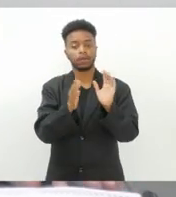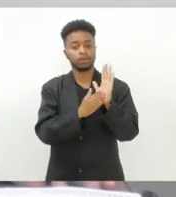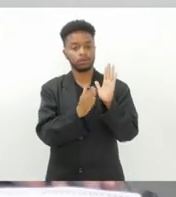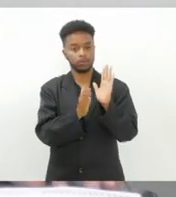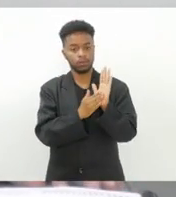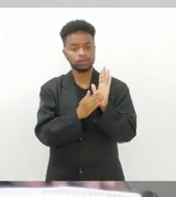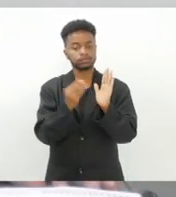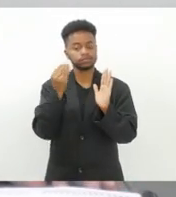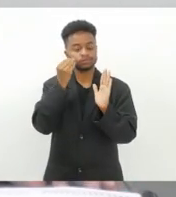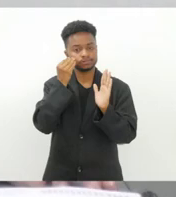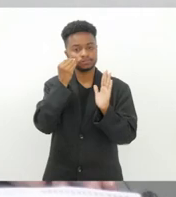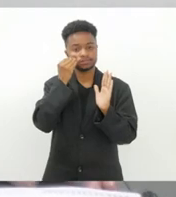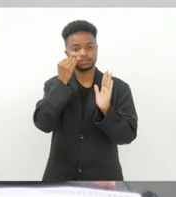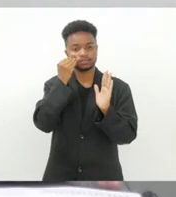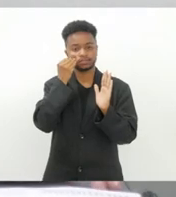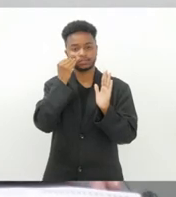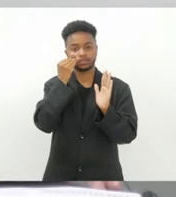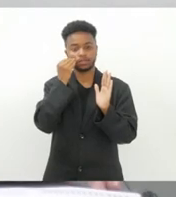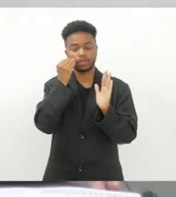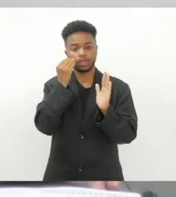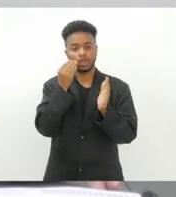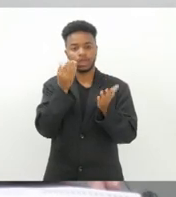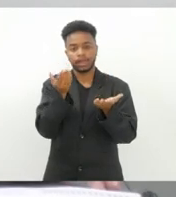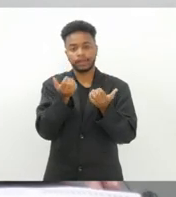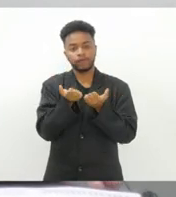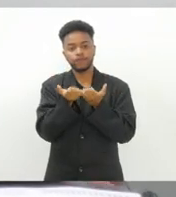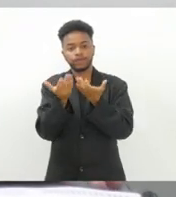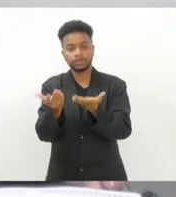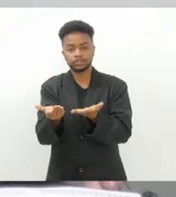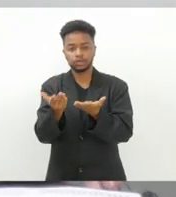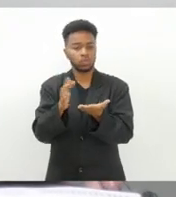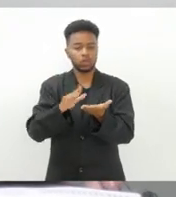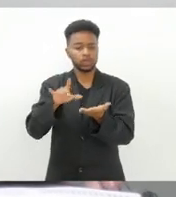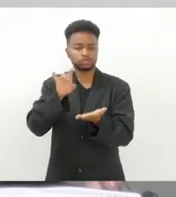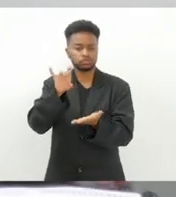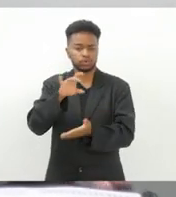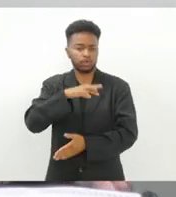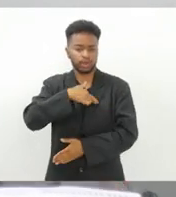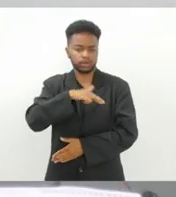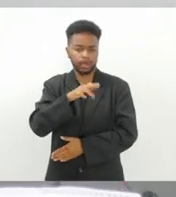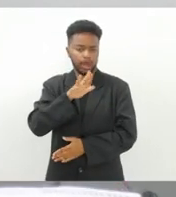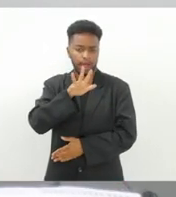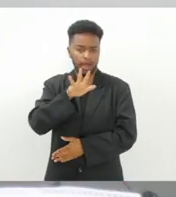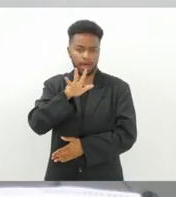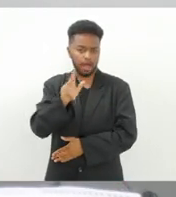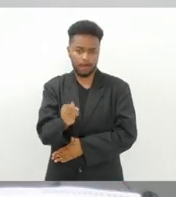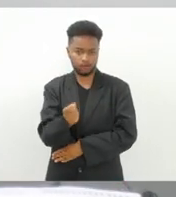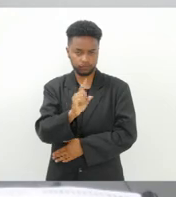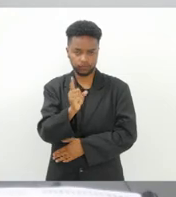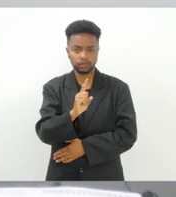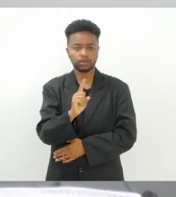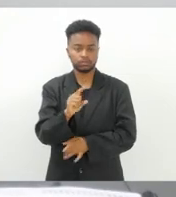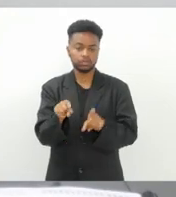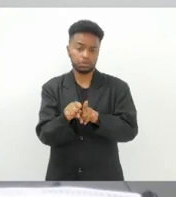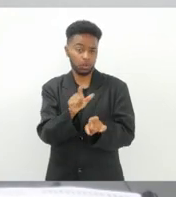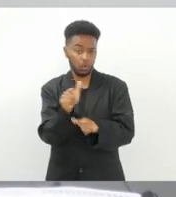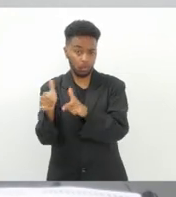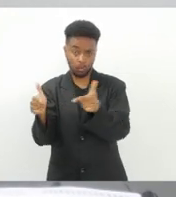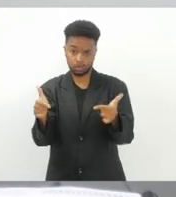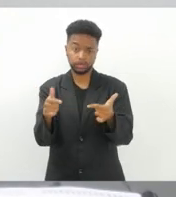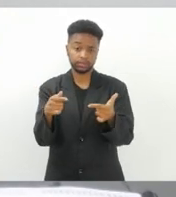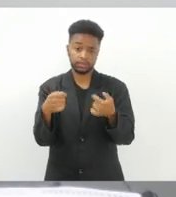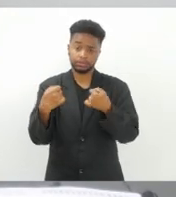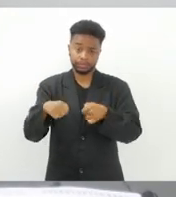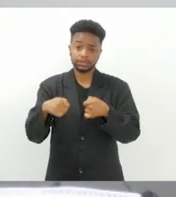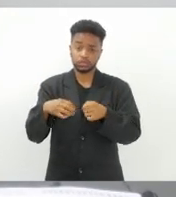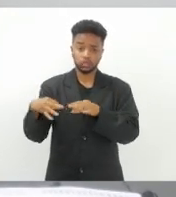para garantir, não só para as religiões de matriz afro, mas começando por essas, e que se estenda a todas, porque todas